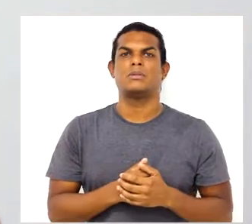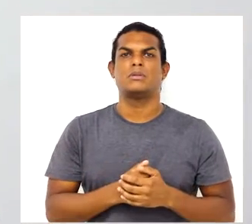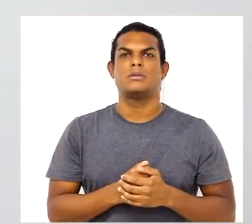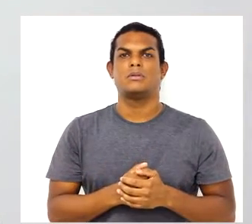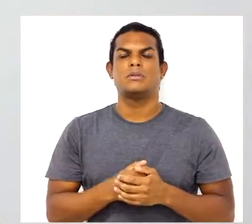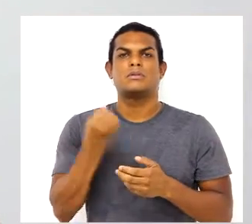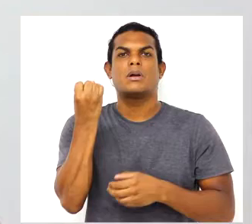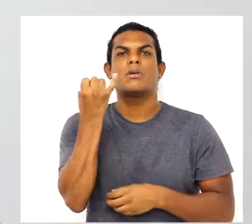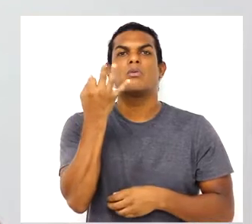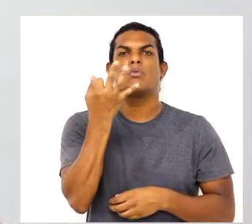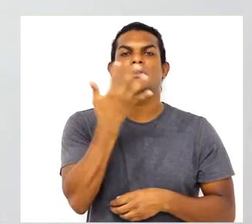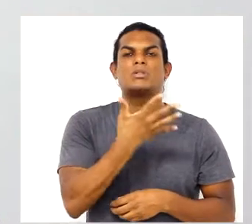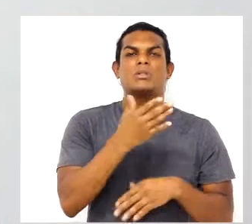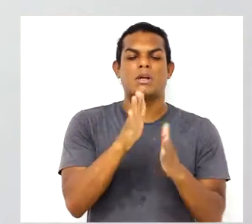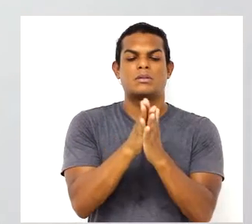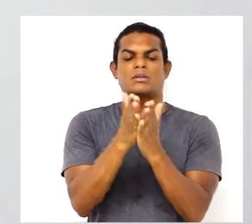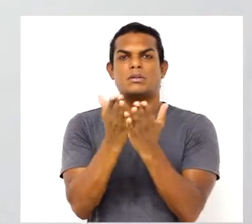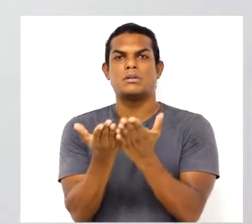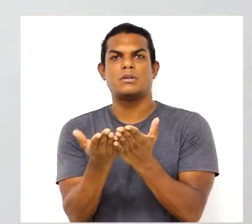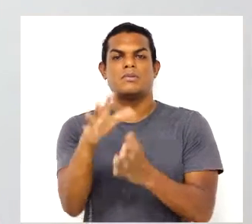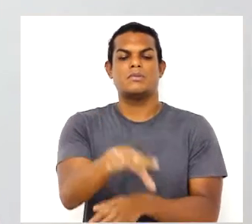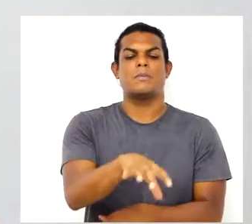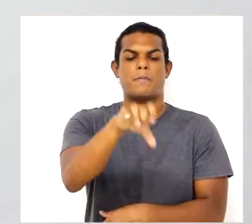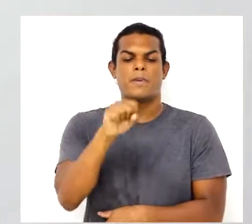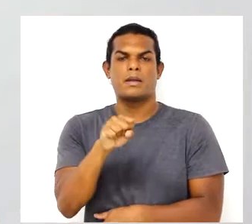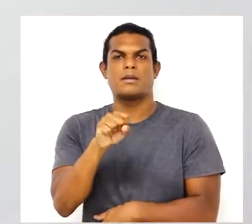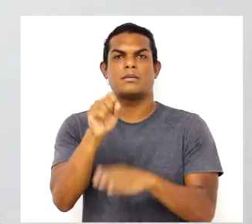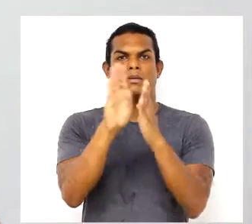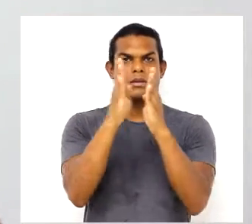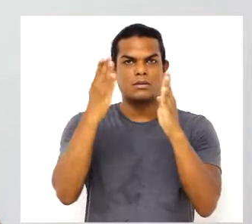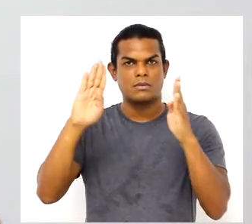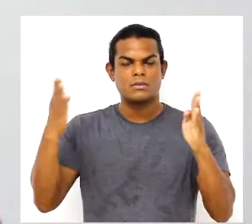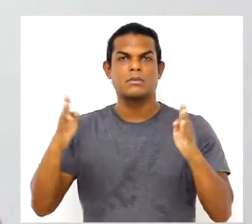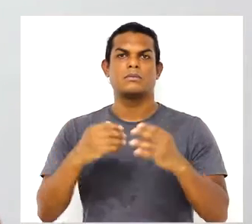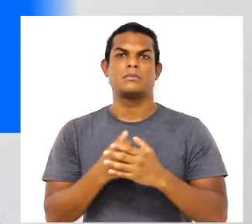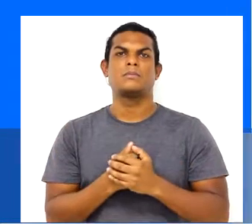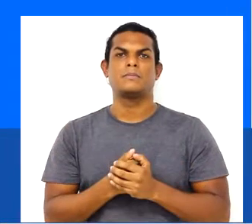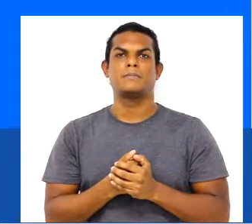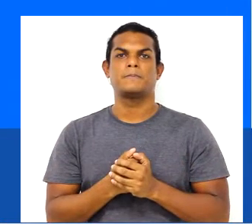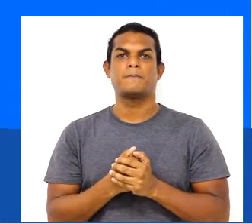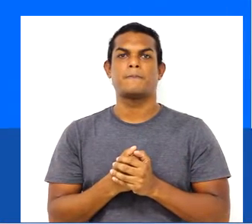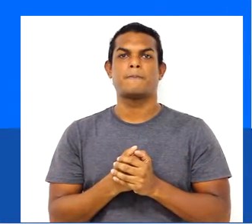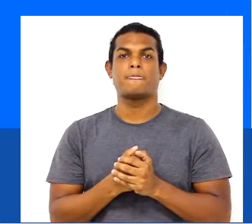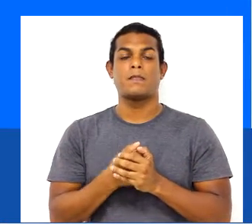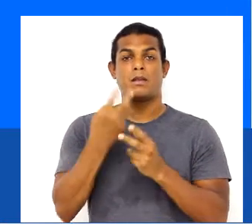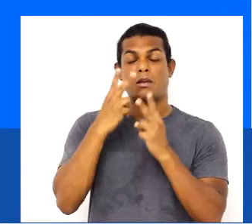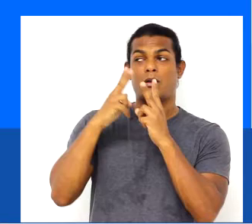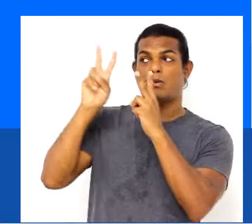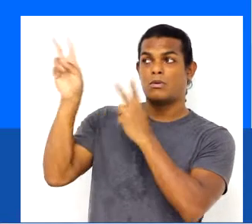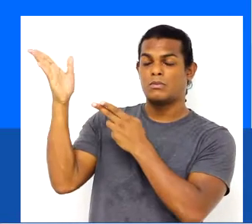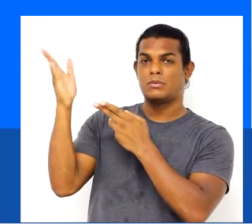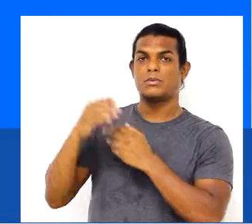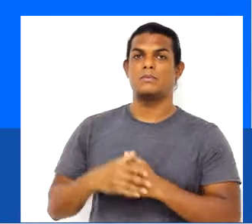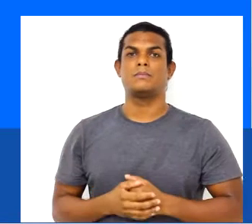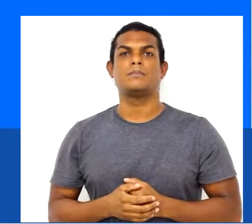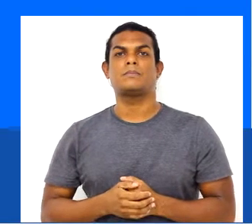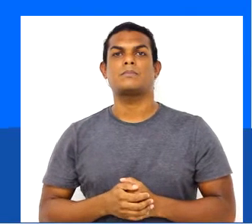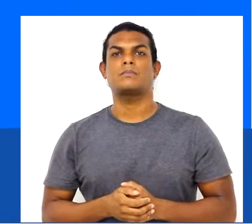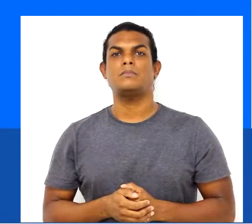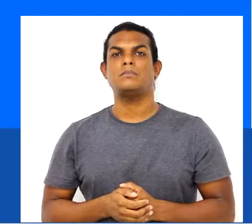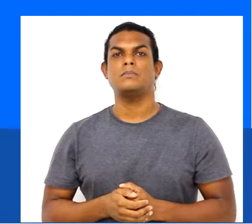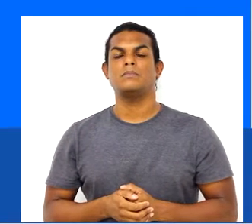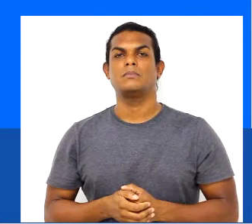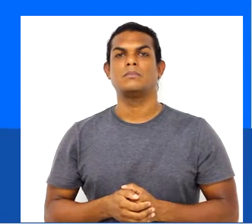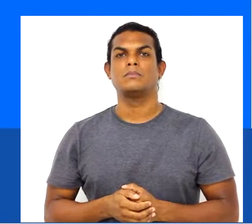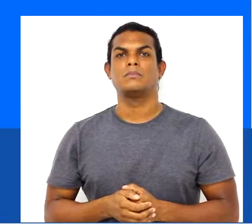da quantidade de livros retirados na biblioteca. Observe agora a nossa primeira tabela. Ela